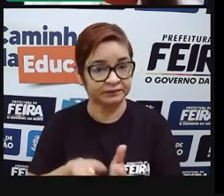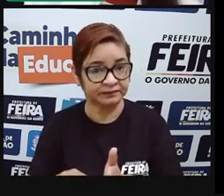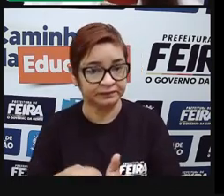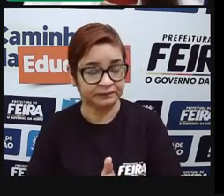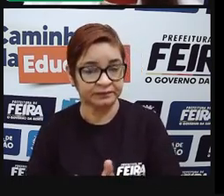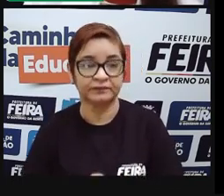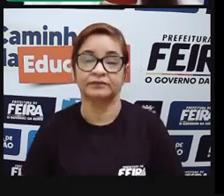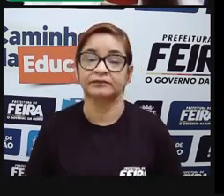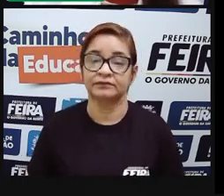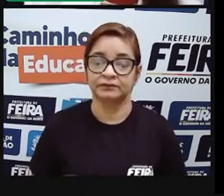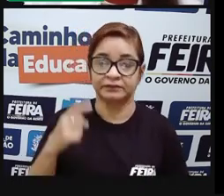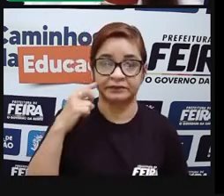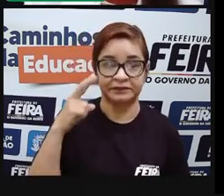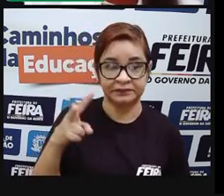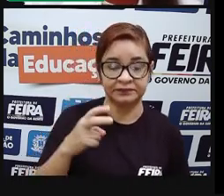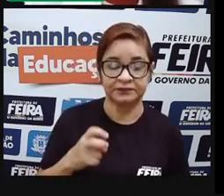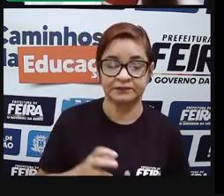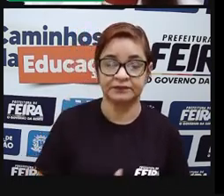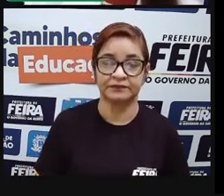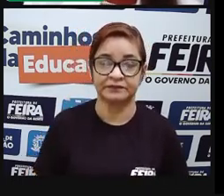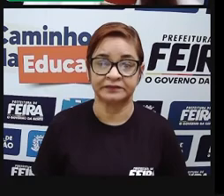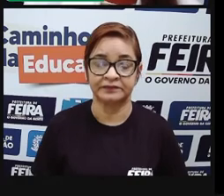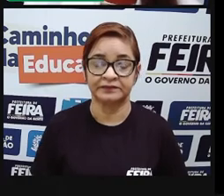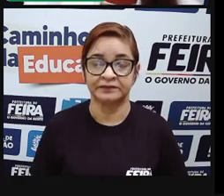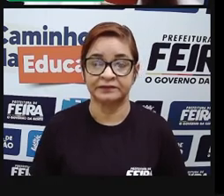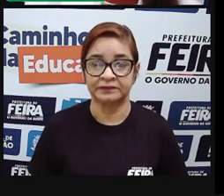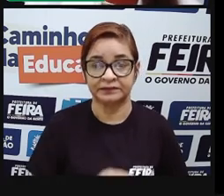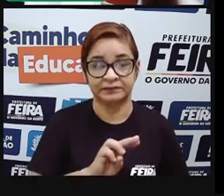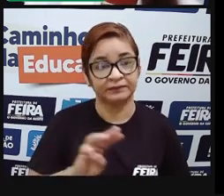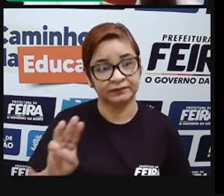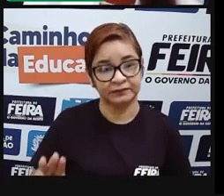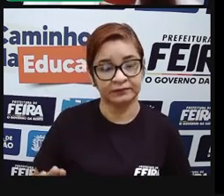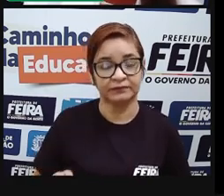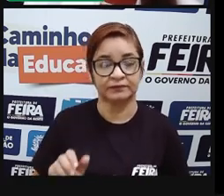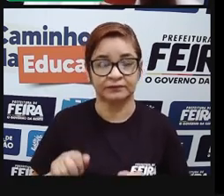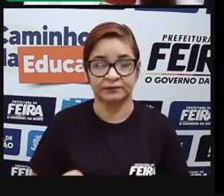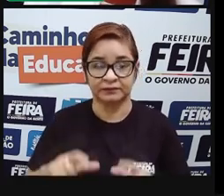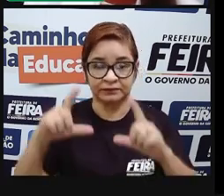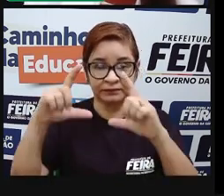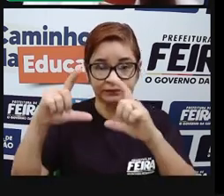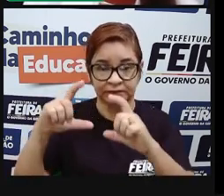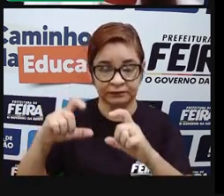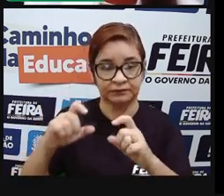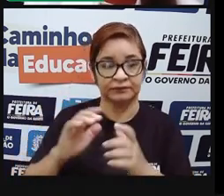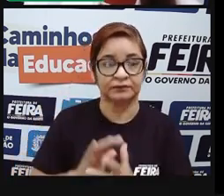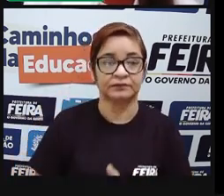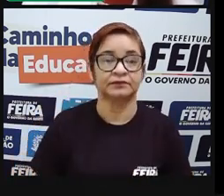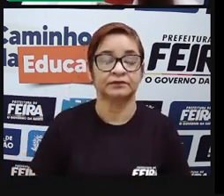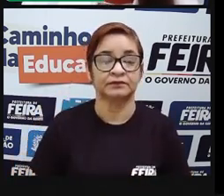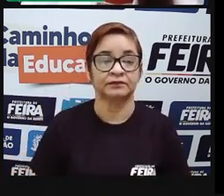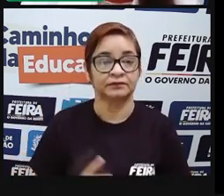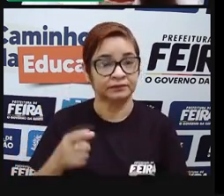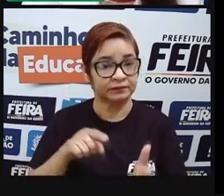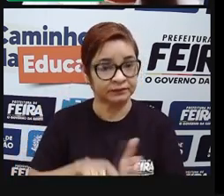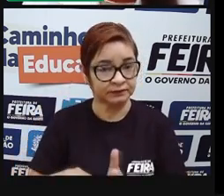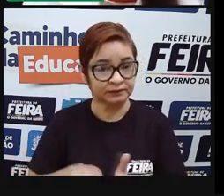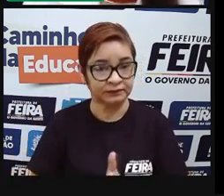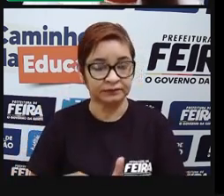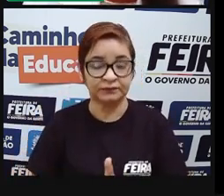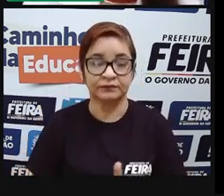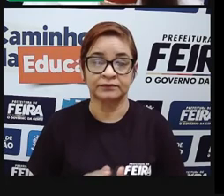pesquisarem essa esse link vocês podem estar fotografando colocando no Google pesquisando